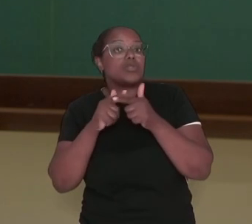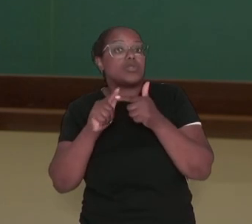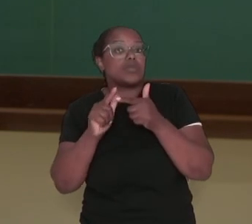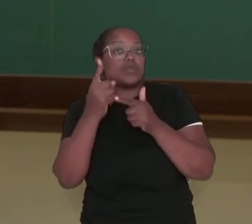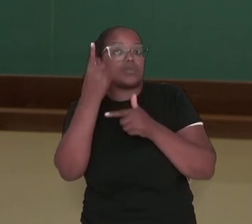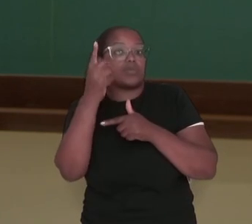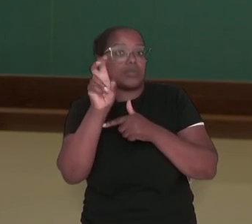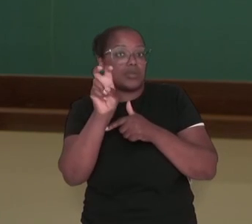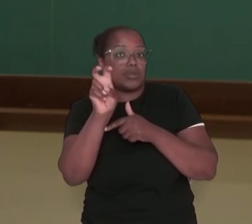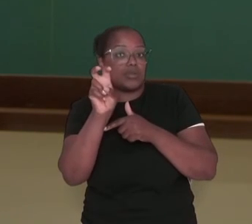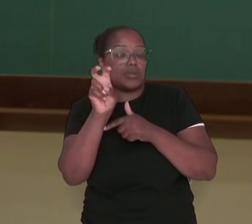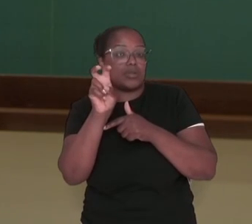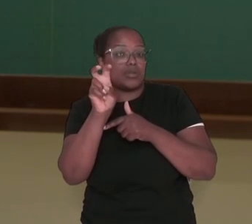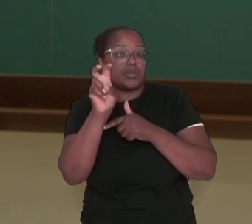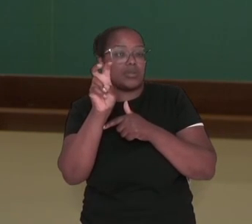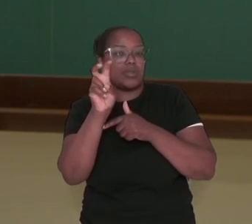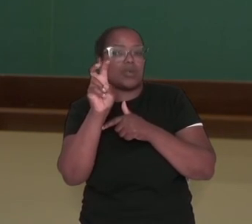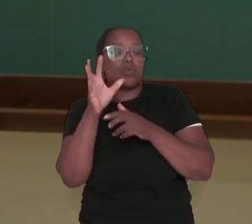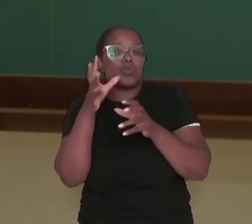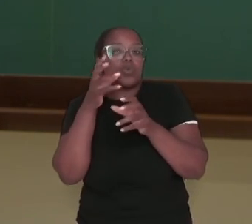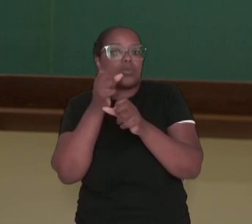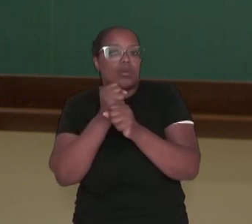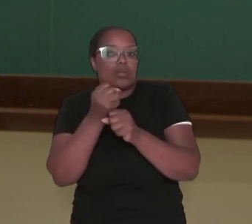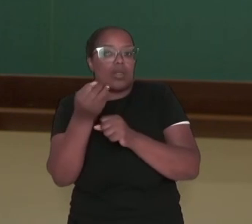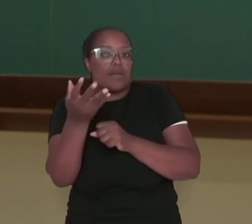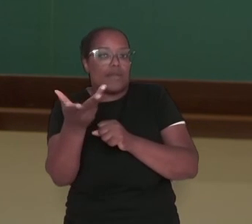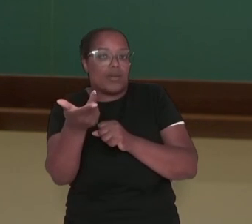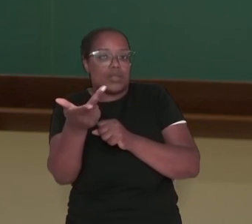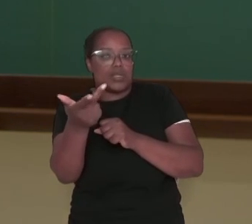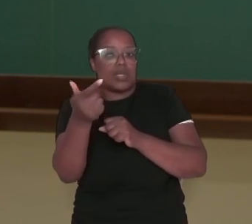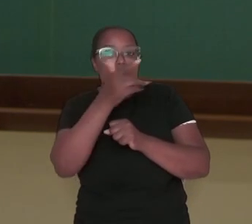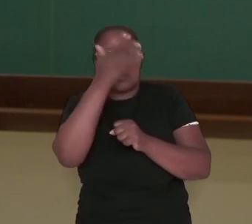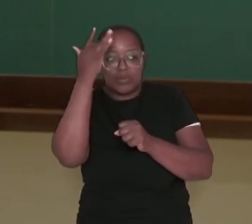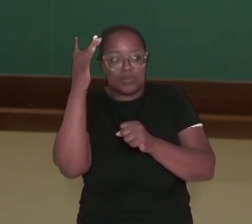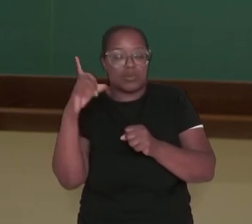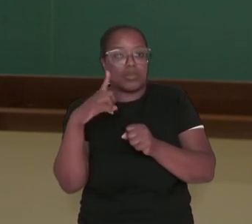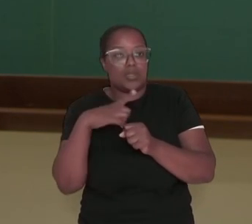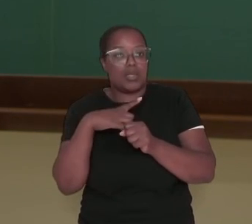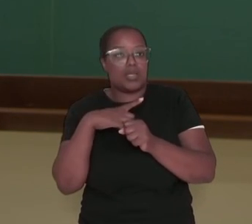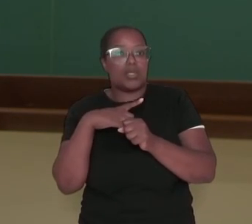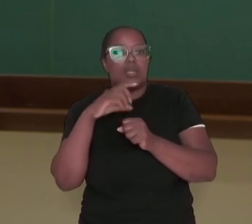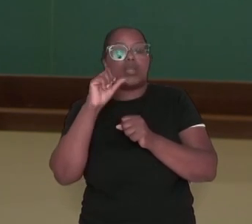por 15, que é a velocidade da internet que a pessoa tem. O resultado,